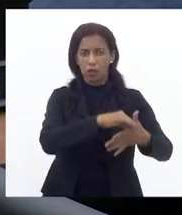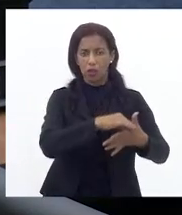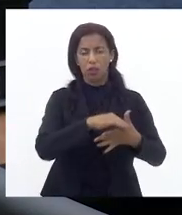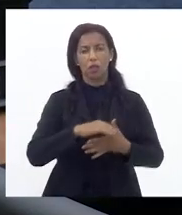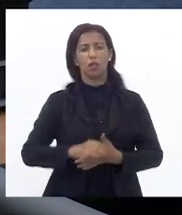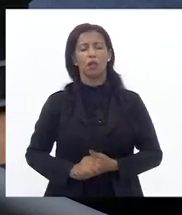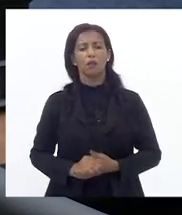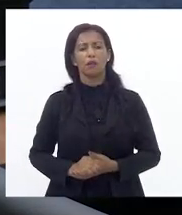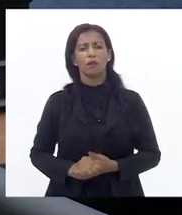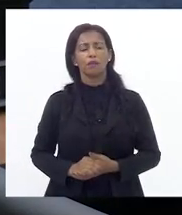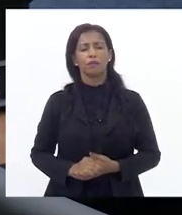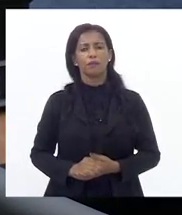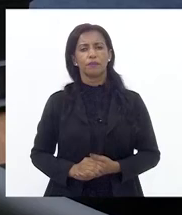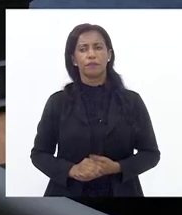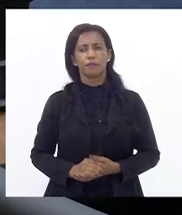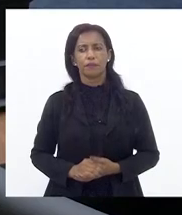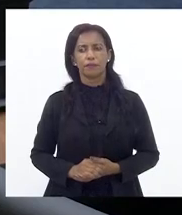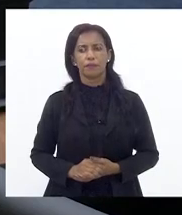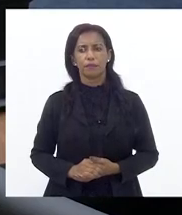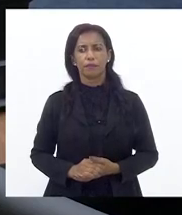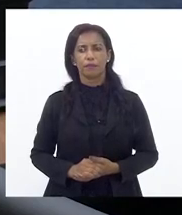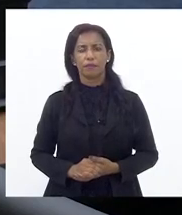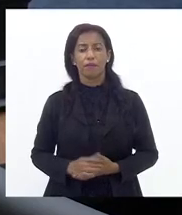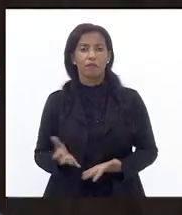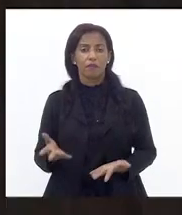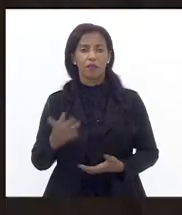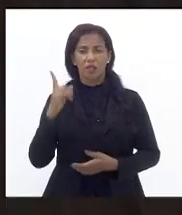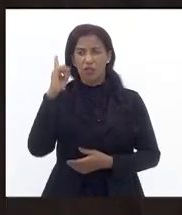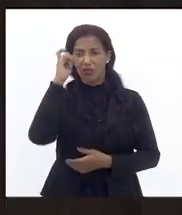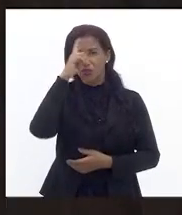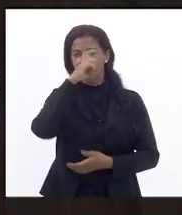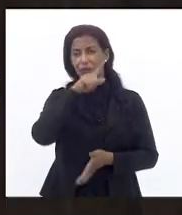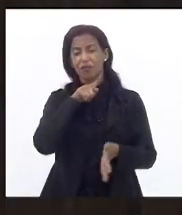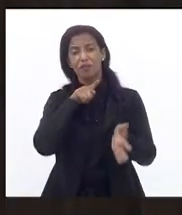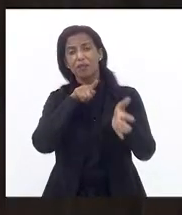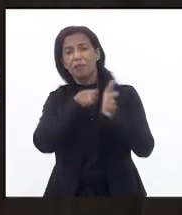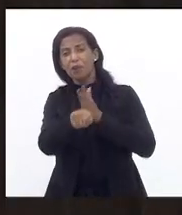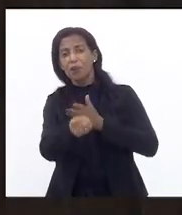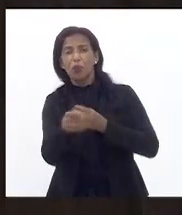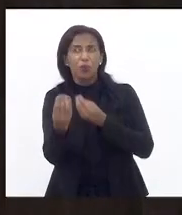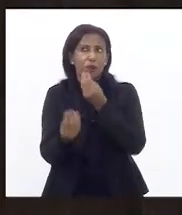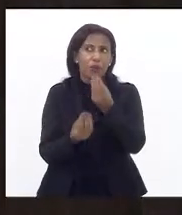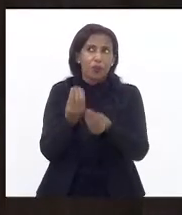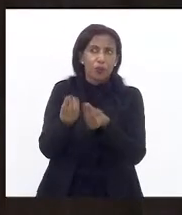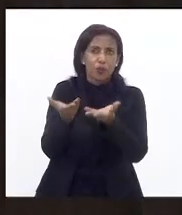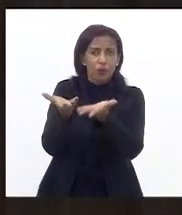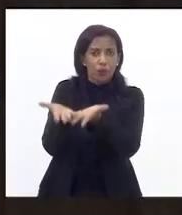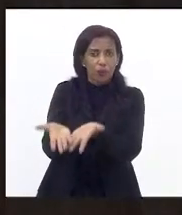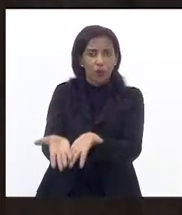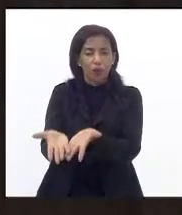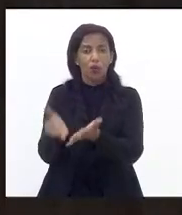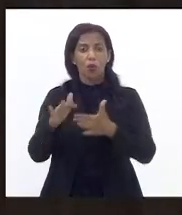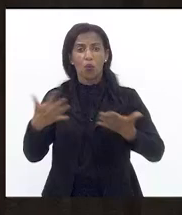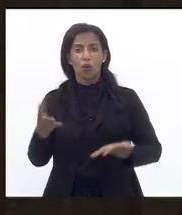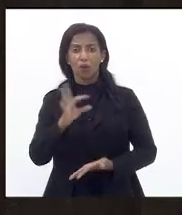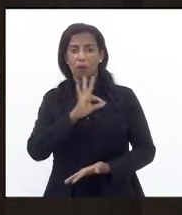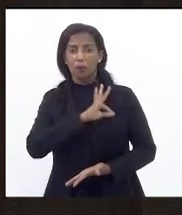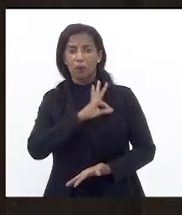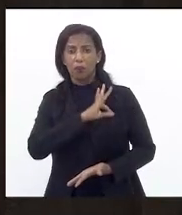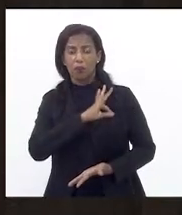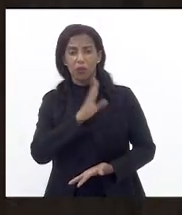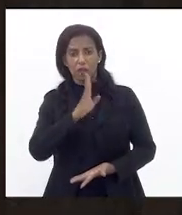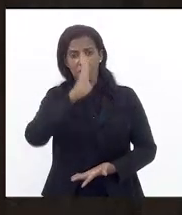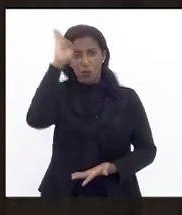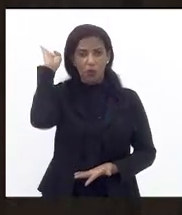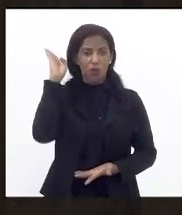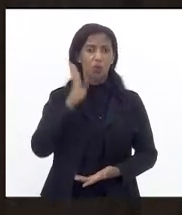presente das categorias aí fica difícil fazer pergunta como o senhor bem colocou quando a polícia militar